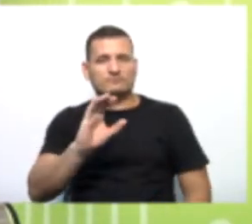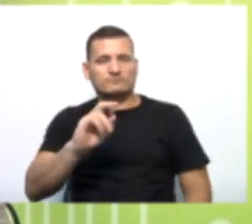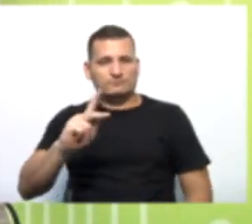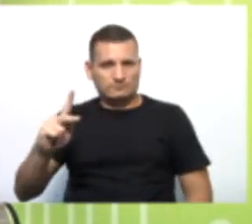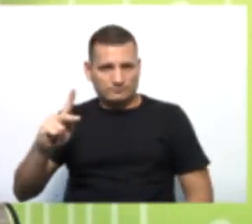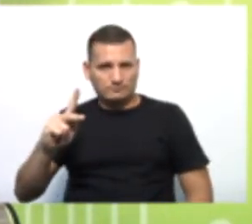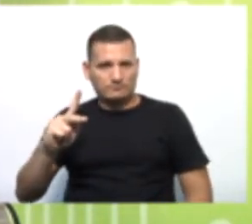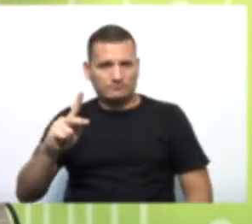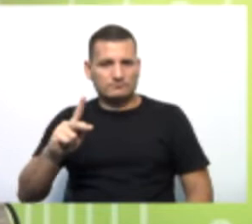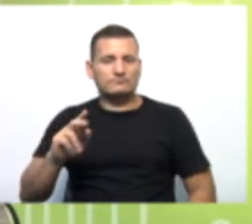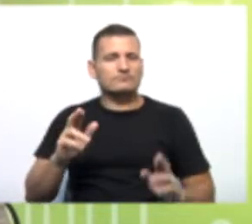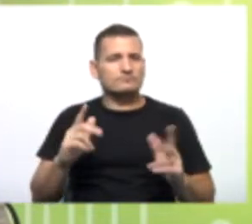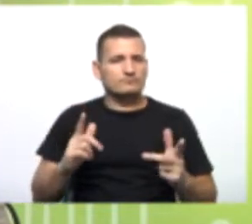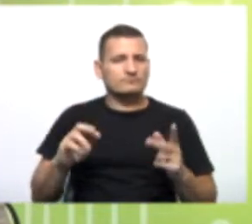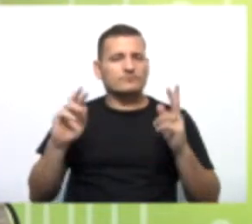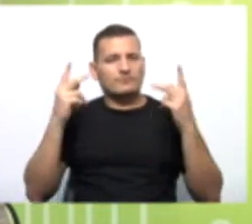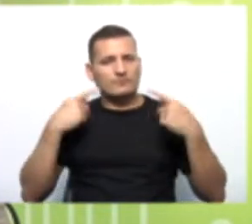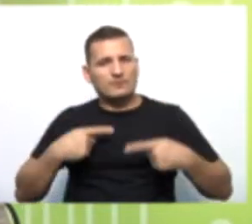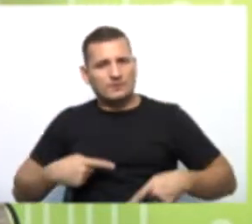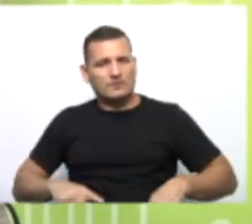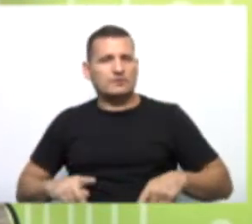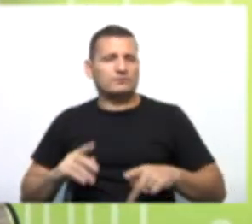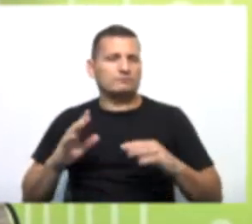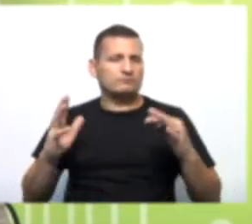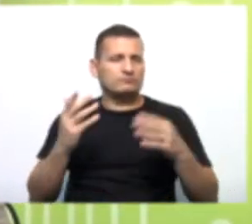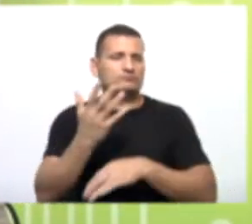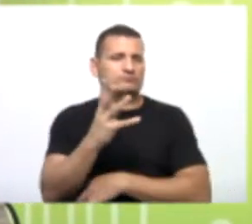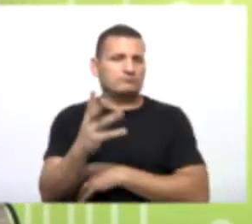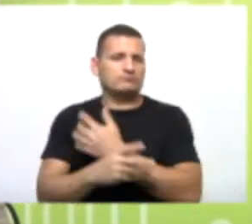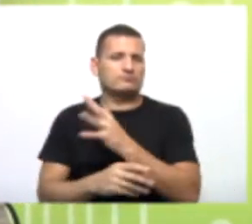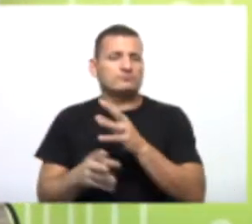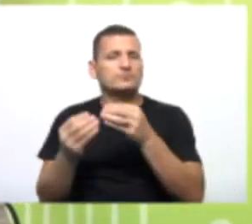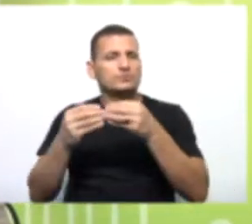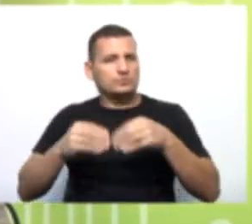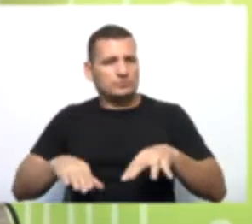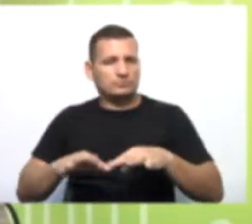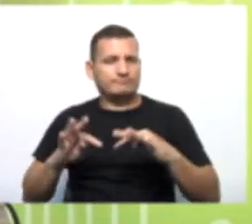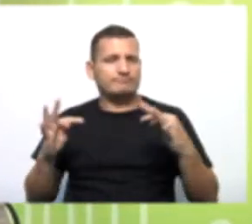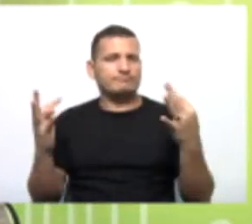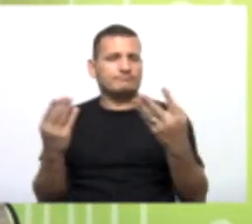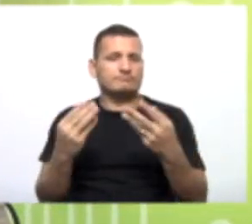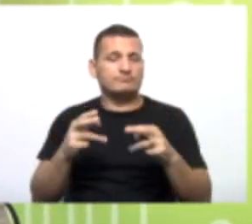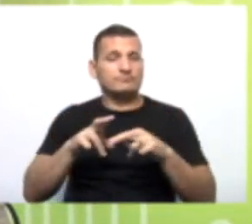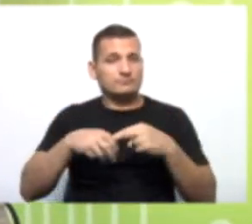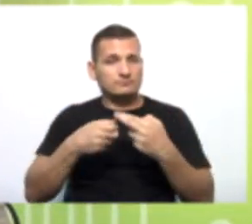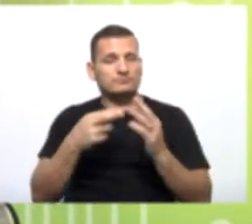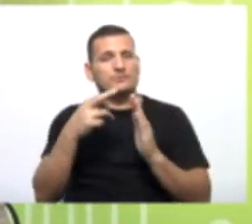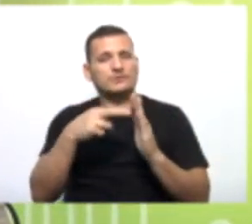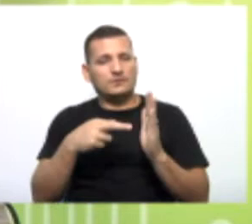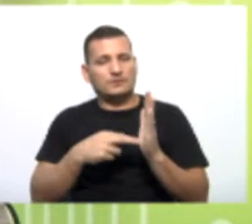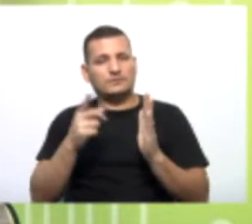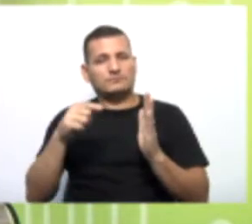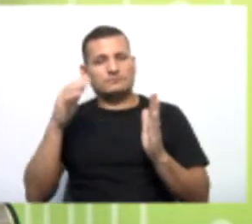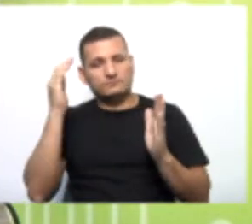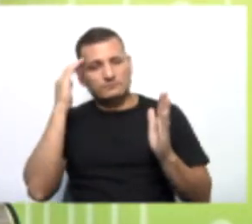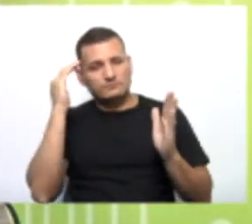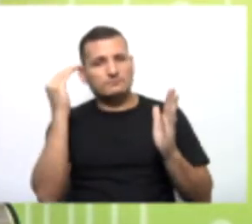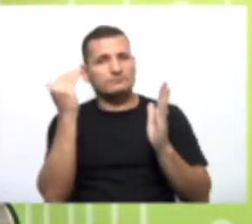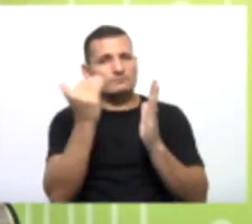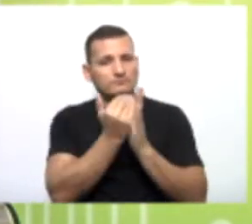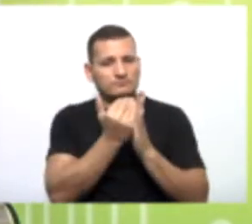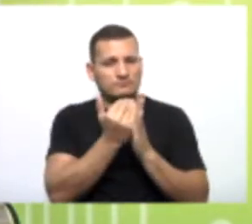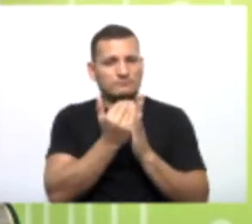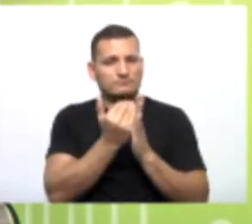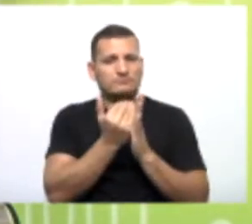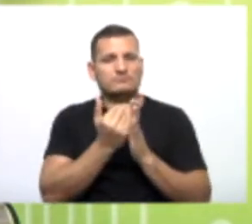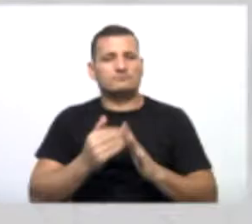E claro, ao ser humano, ao meio ambiente, enfim, prejuízo para todos. Por isso, regras são feitas para serem cumpridas.